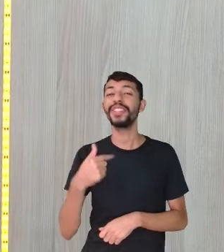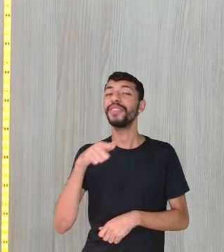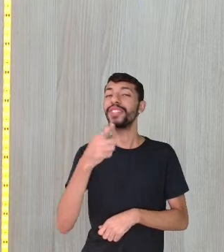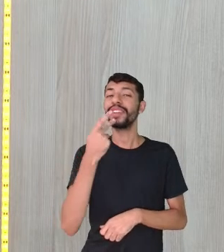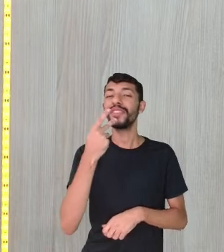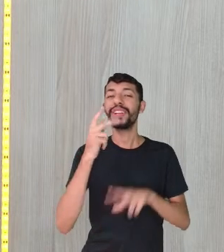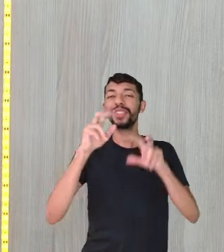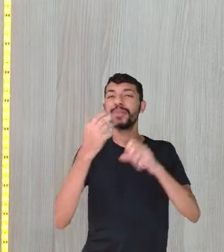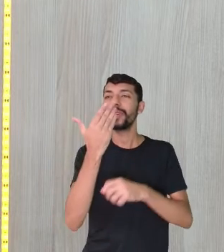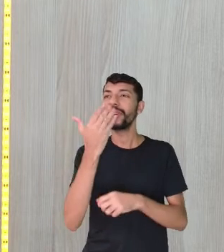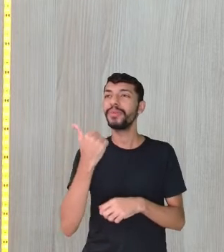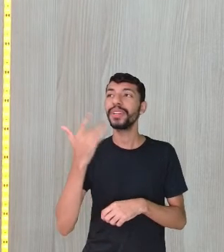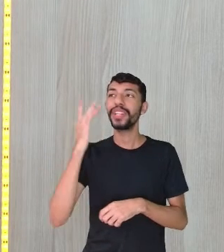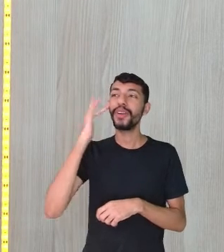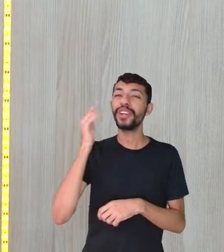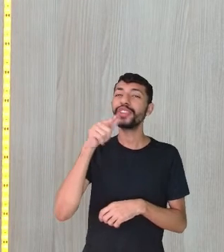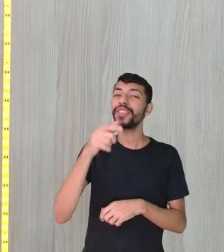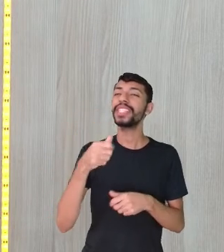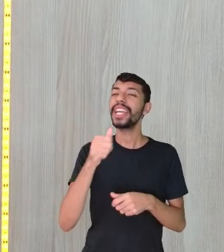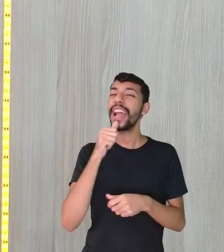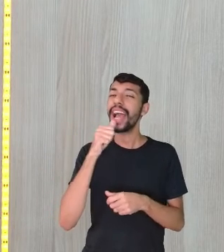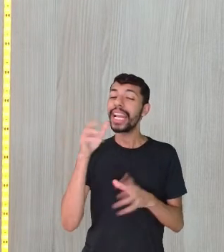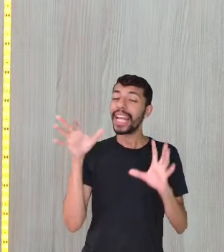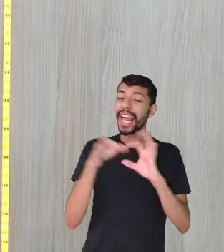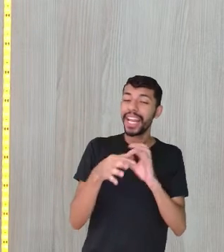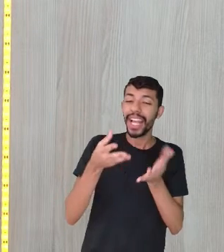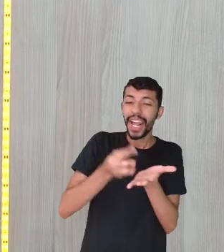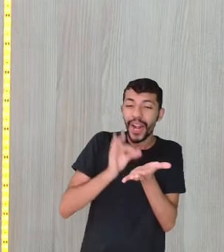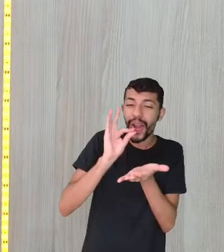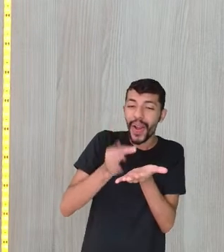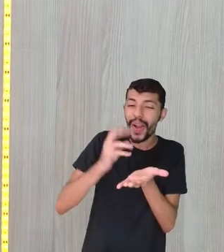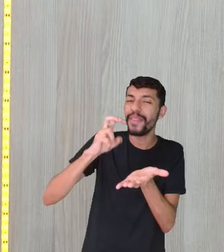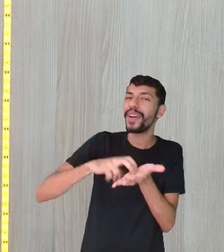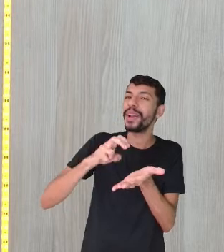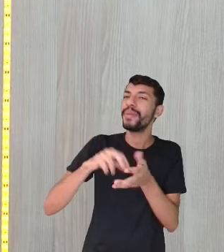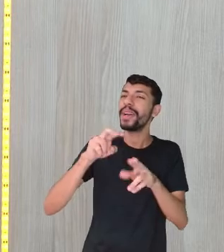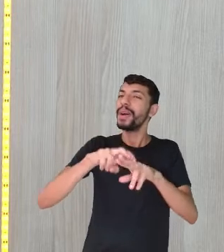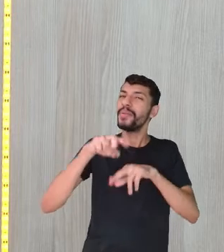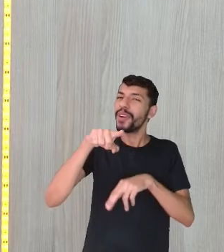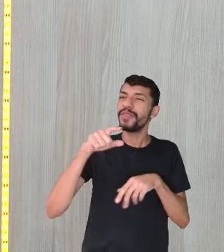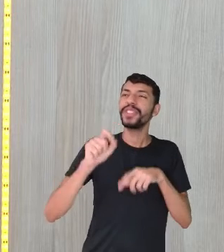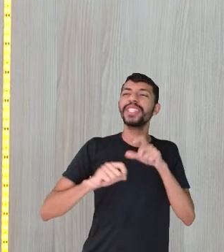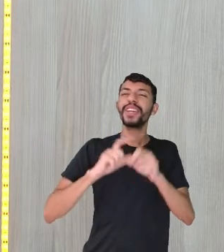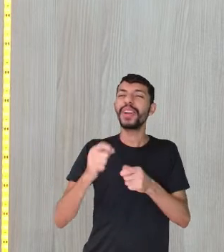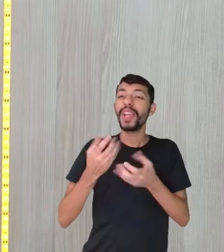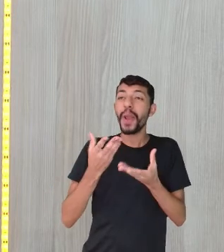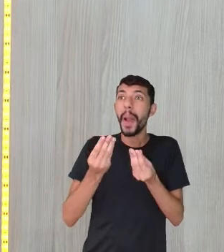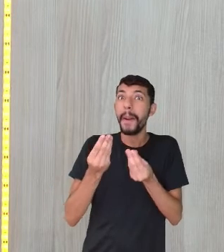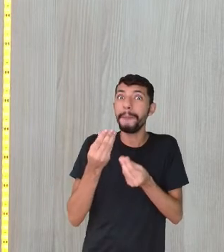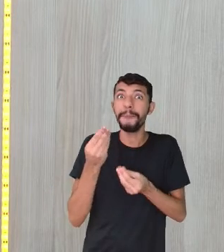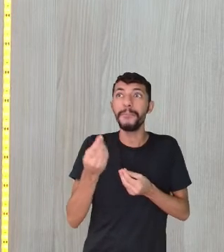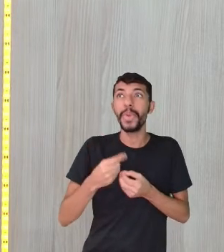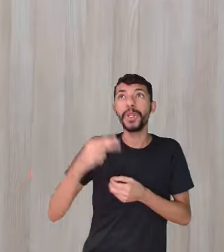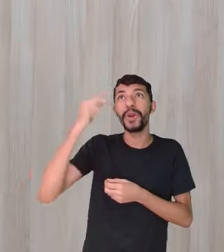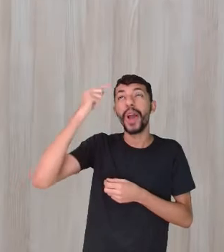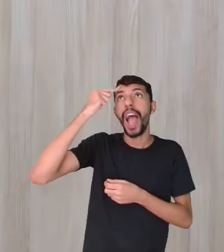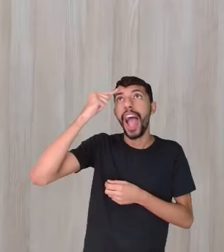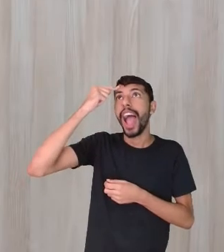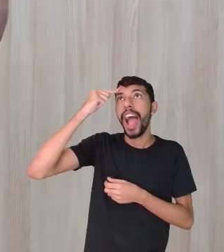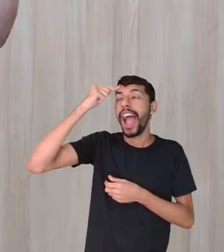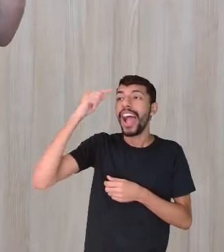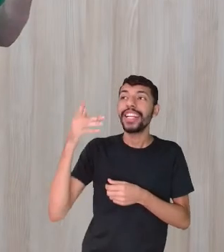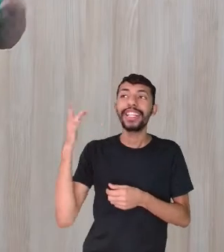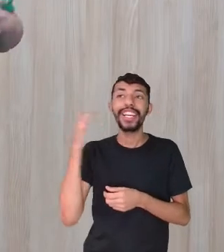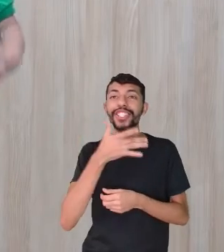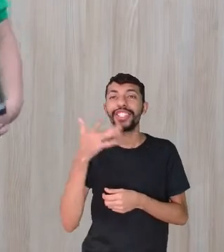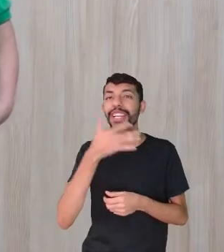acho que você ainda está focada no café da manhã. Eu acredito que sim, Viviane. Porque estava tão empolgada. bastante pensando aqui nas